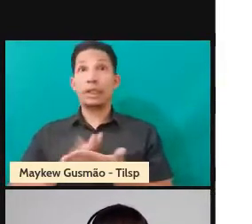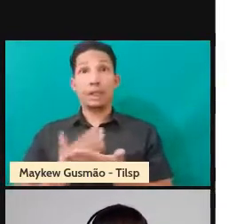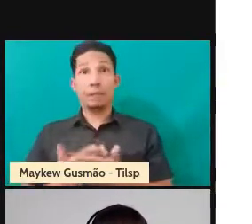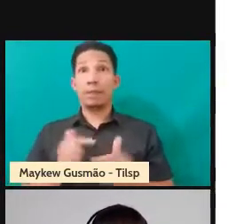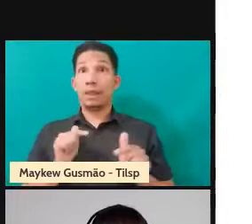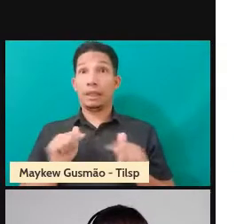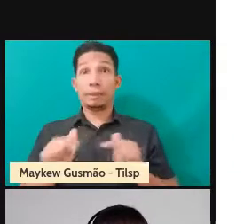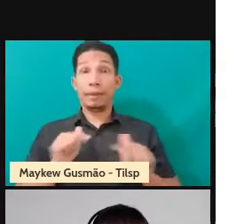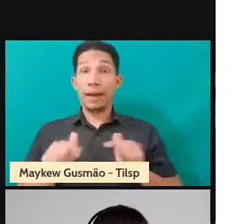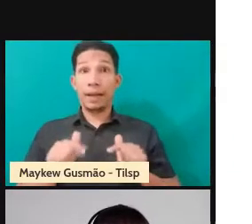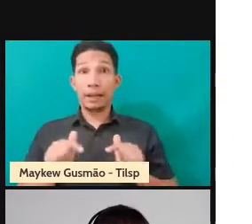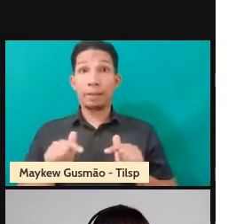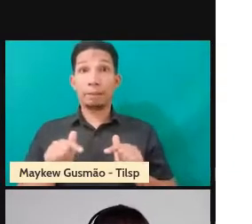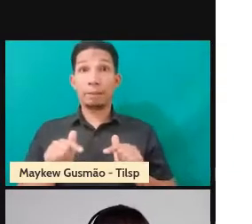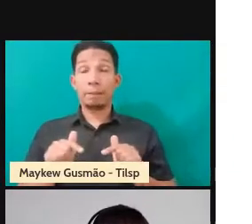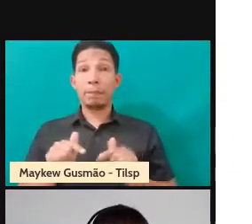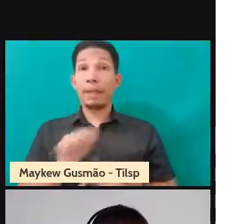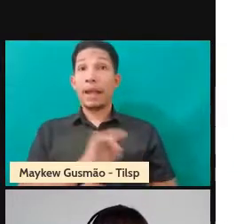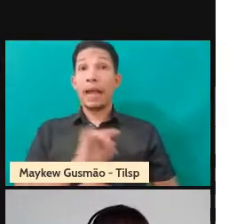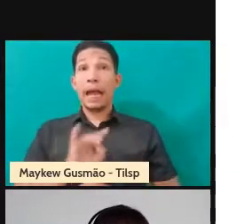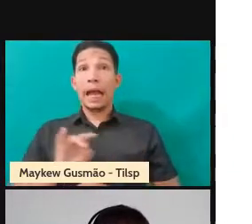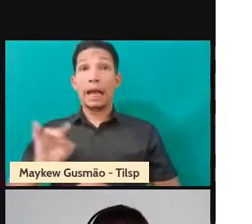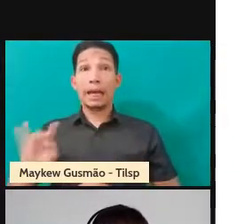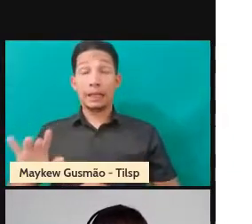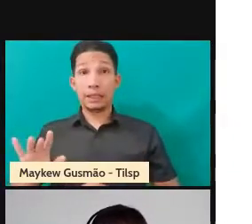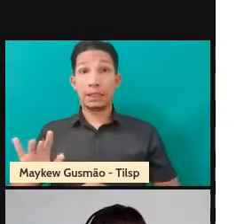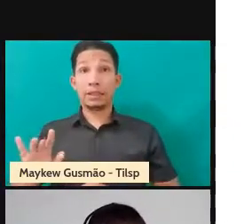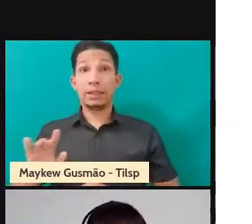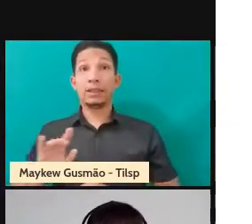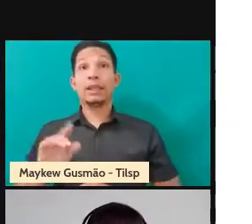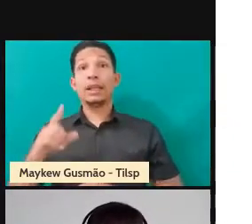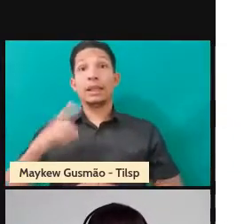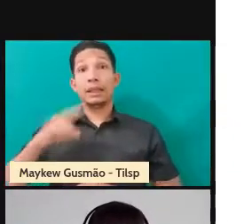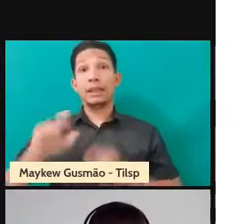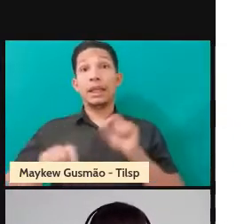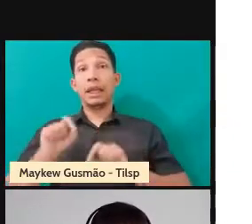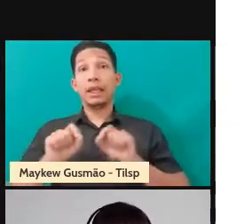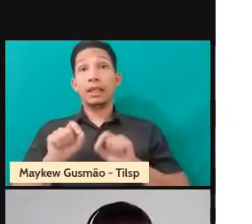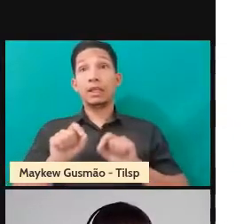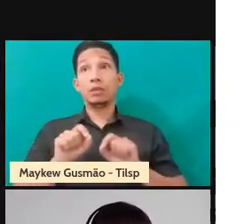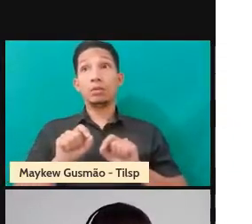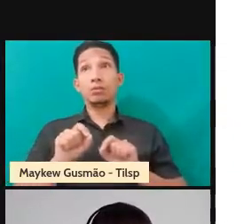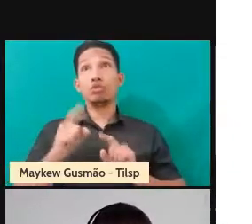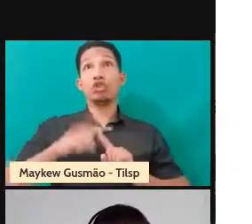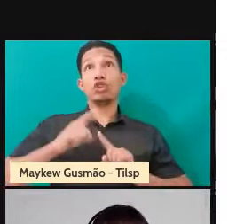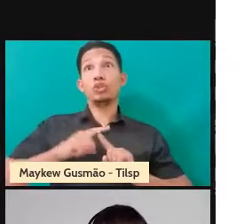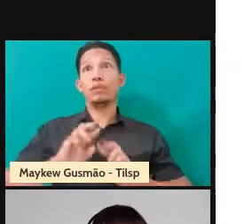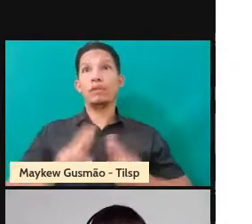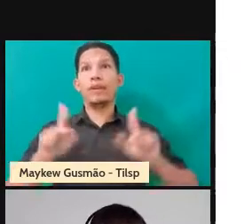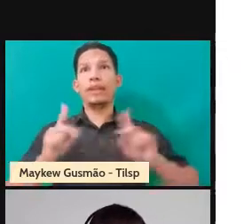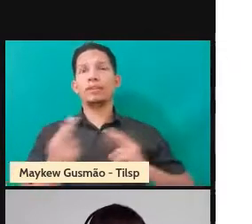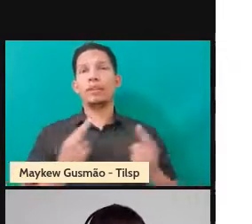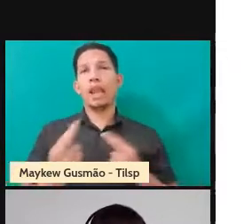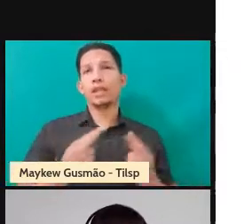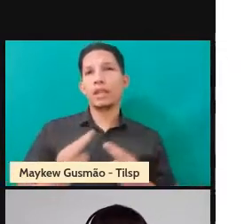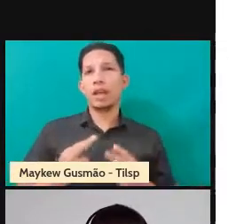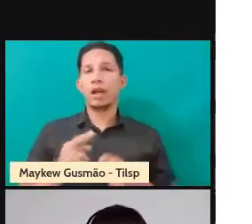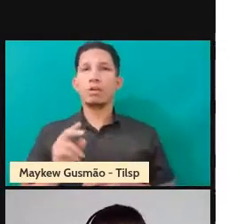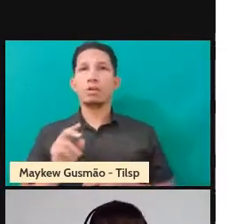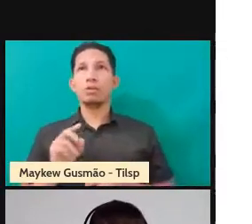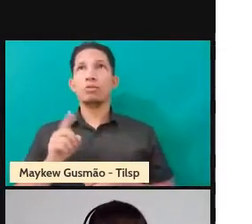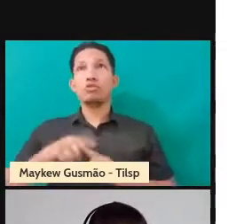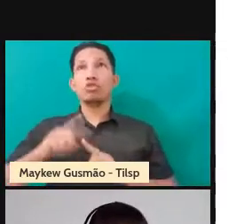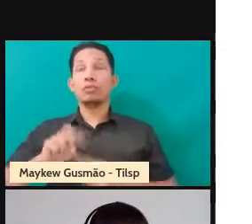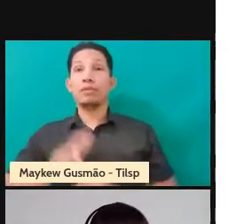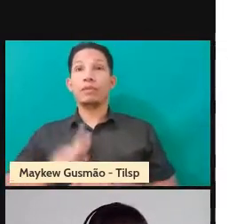atua, cada esfera vai trazer uma situação diferente de interação, uma situação diferente,